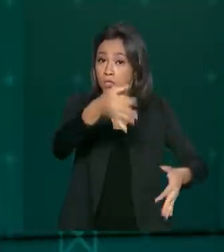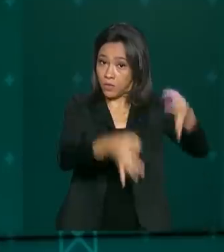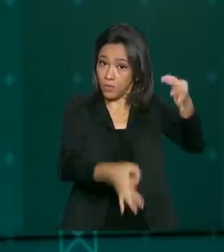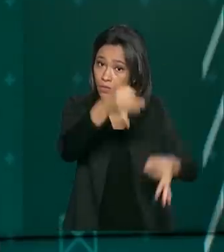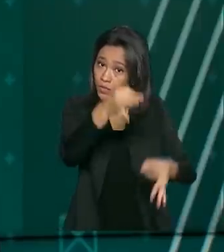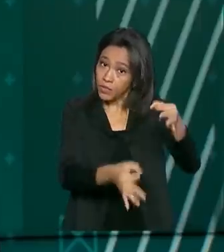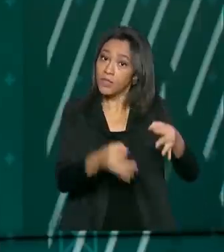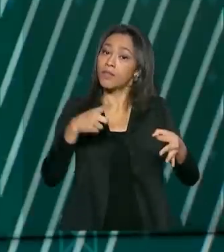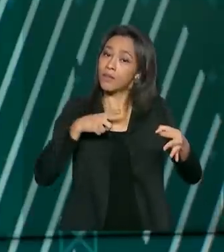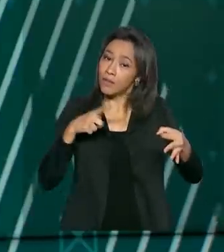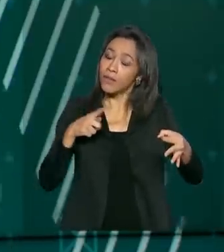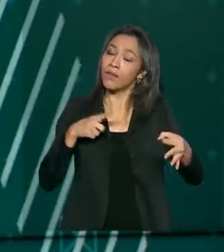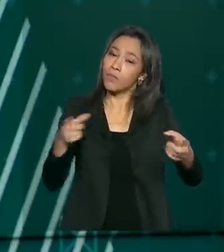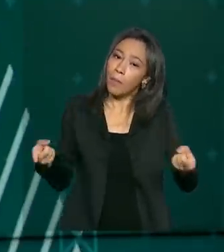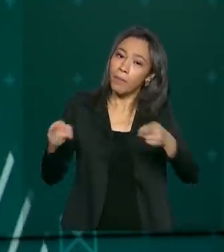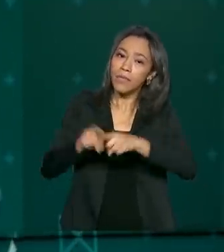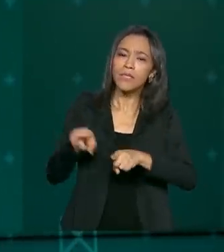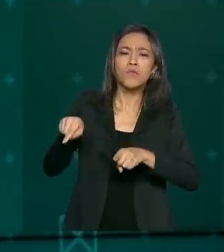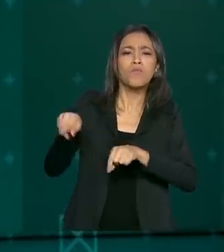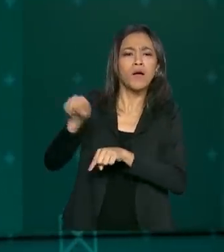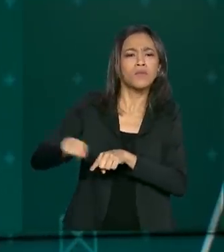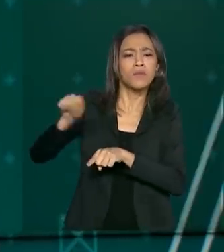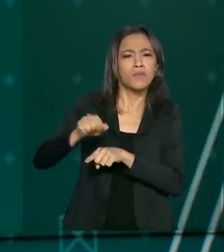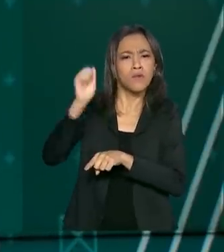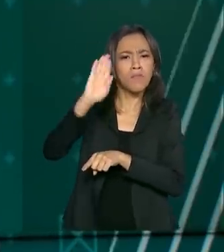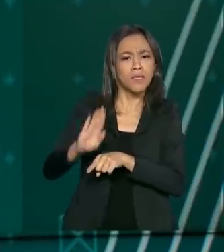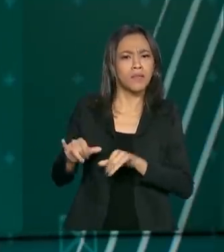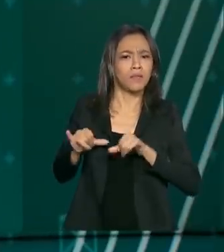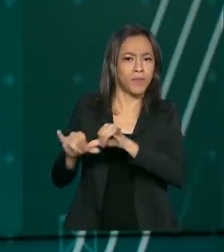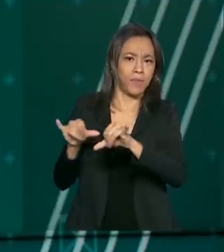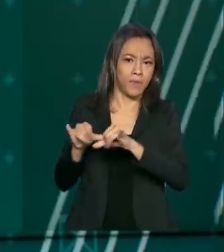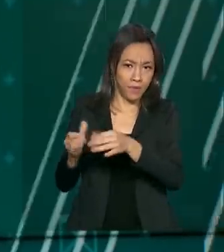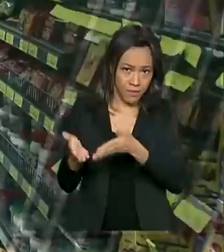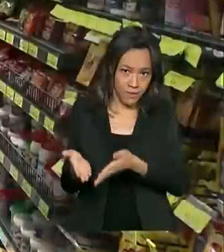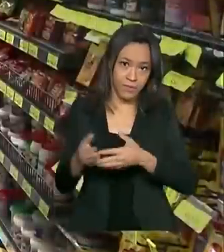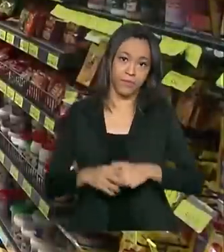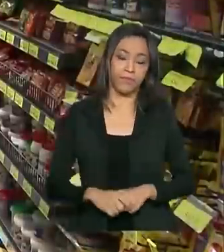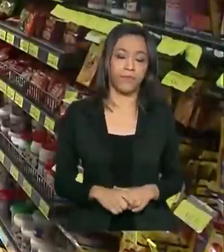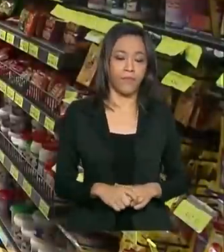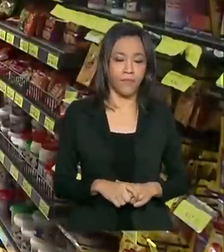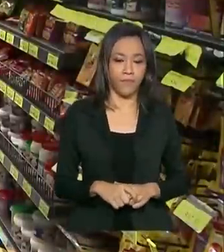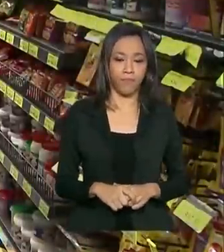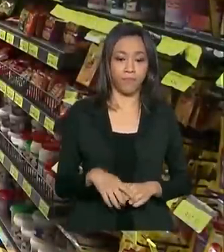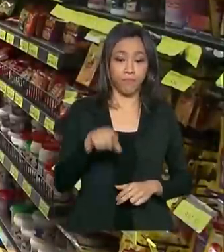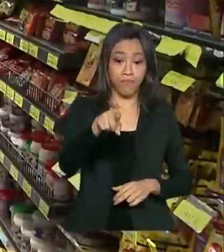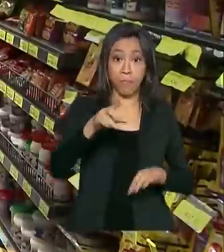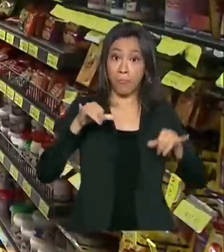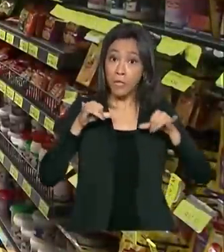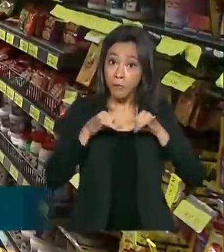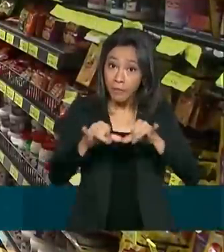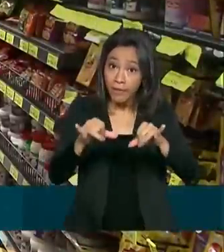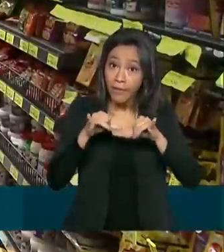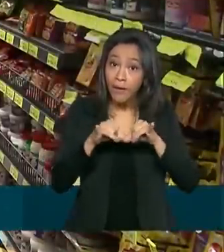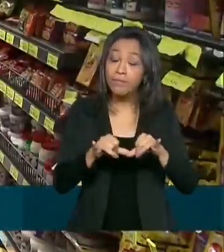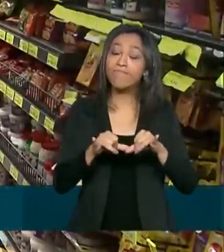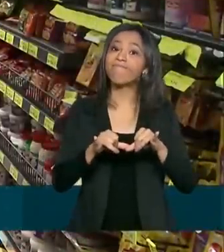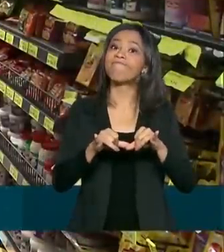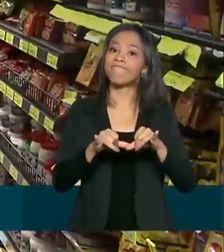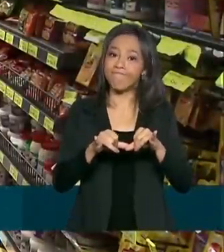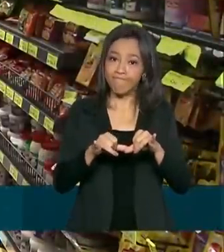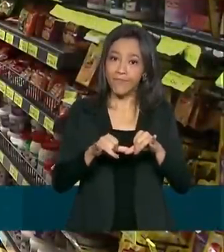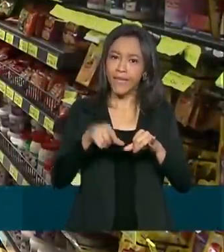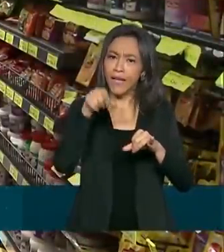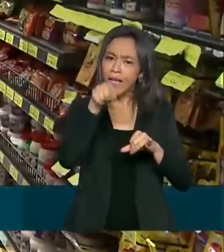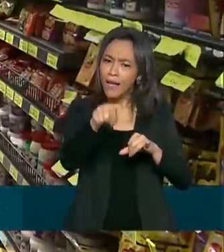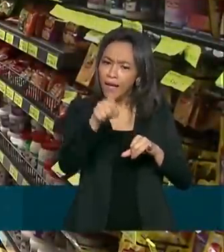fechou uma parceria com a Associação Brasileira de Supermercados. Os supermercados são um dos poucos